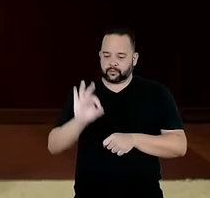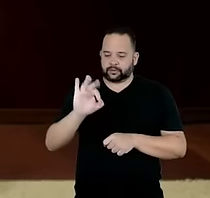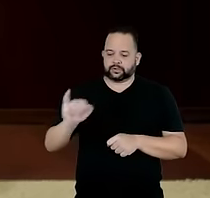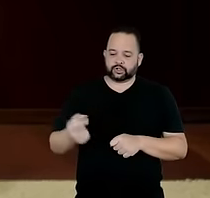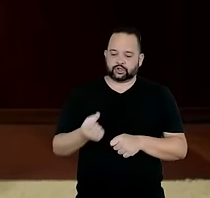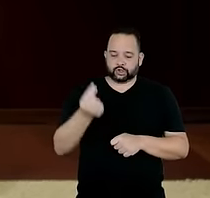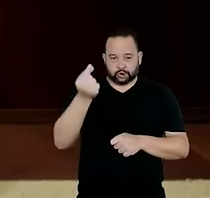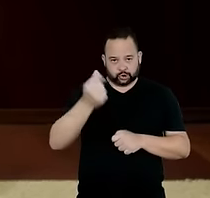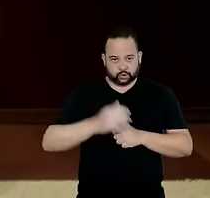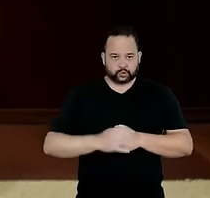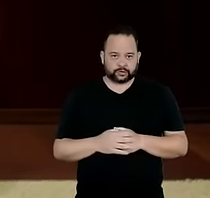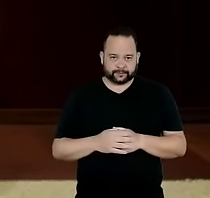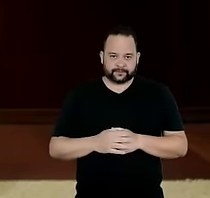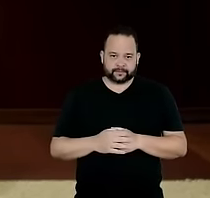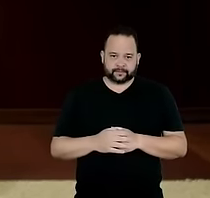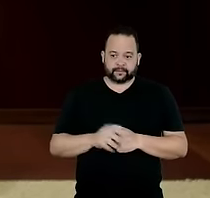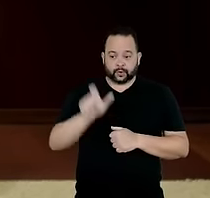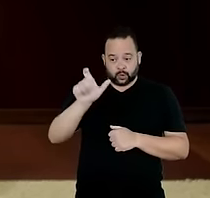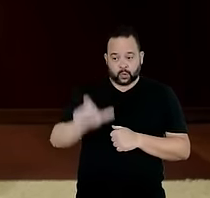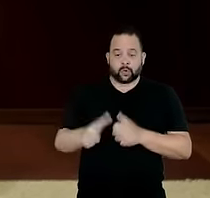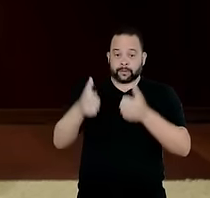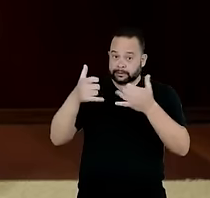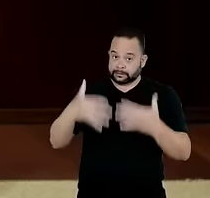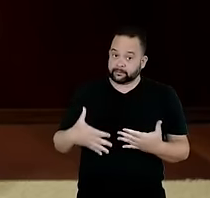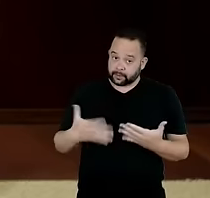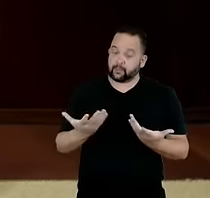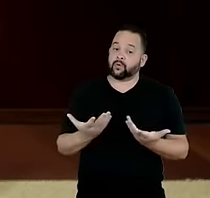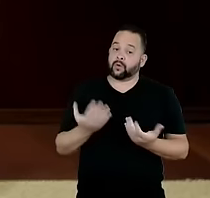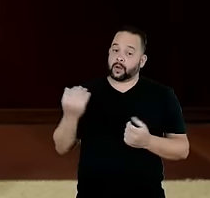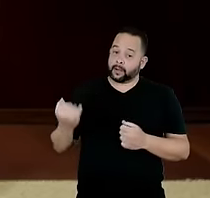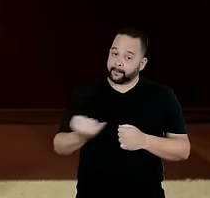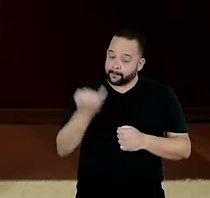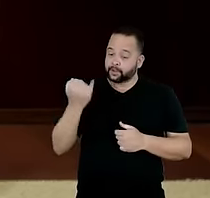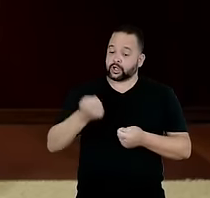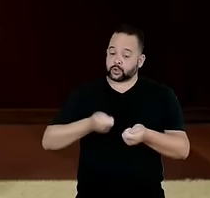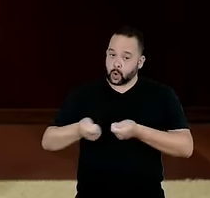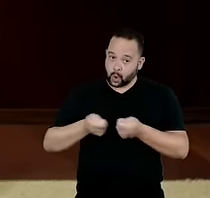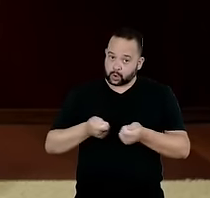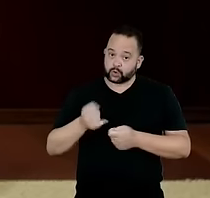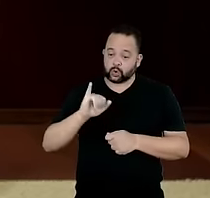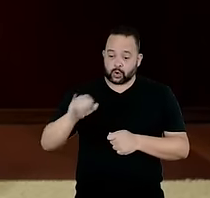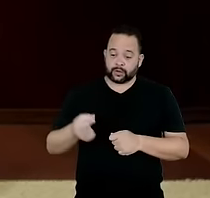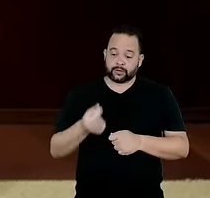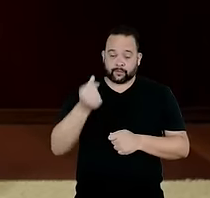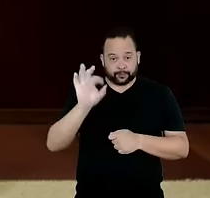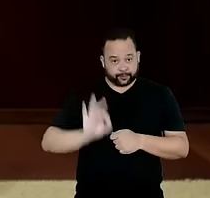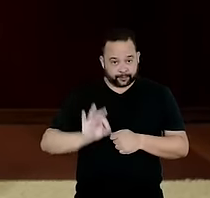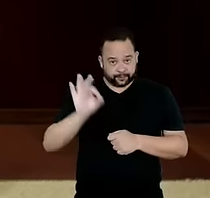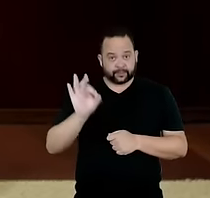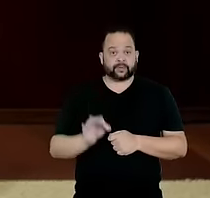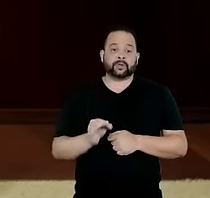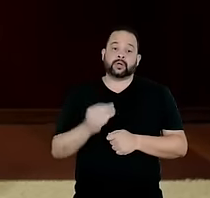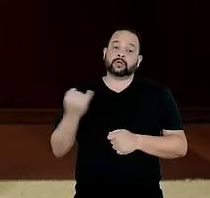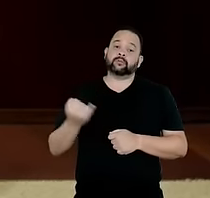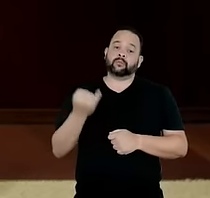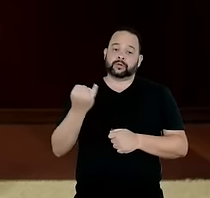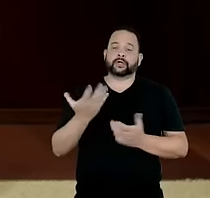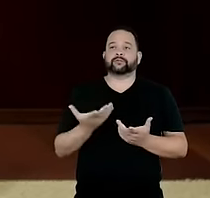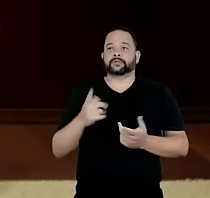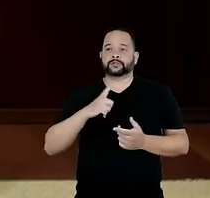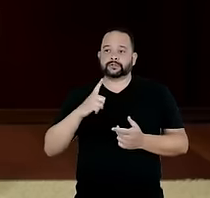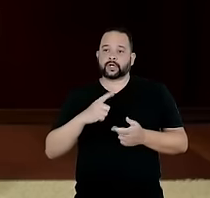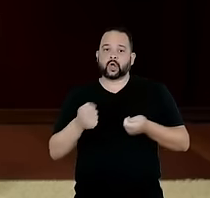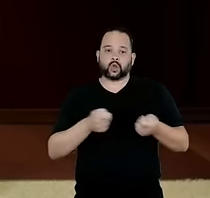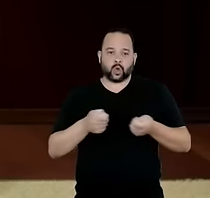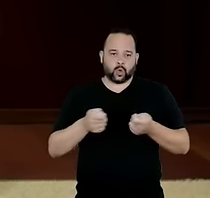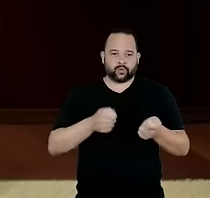ferramenta funciona traz resultado talvez tenha um ele coloca lá né que é o aumento do do